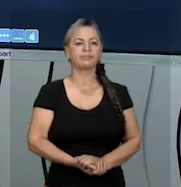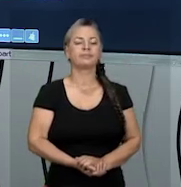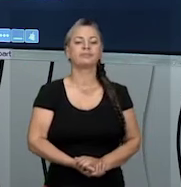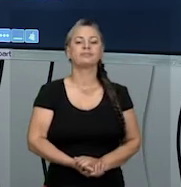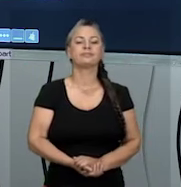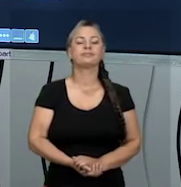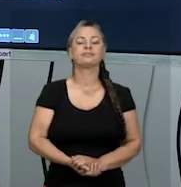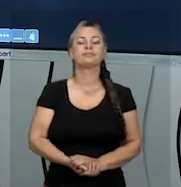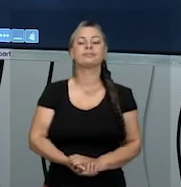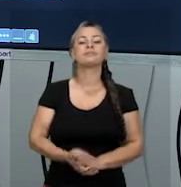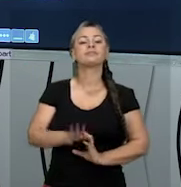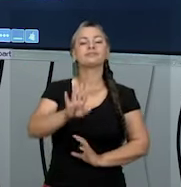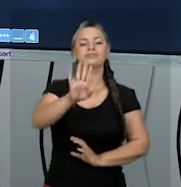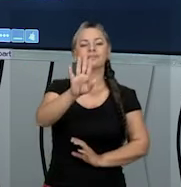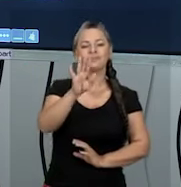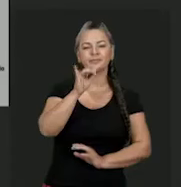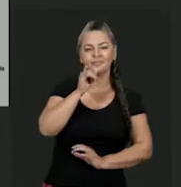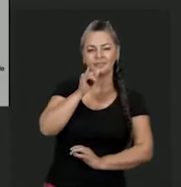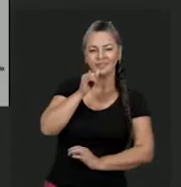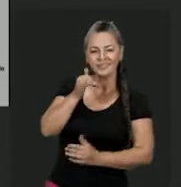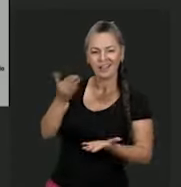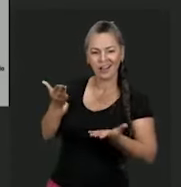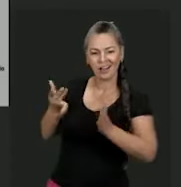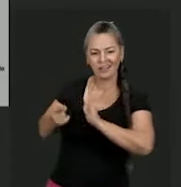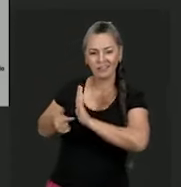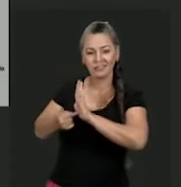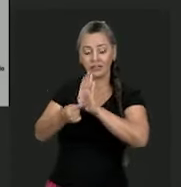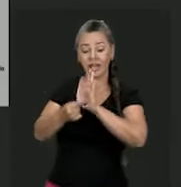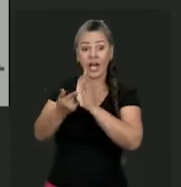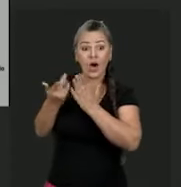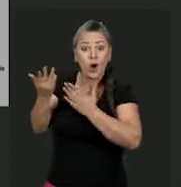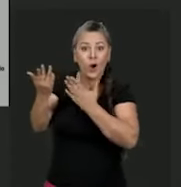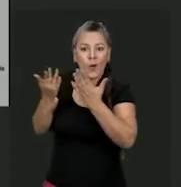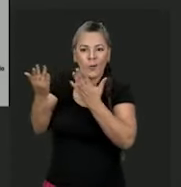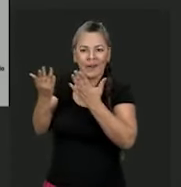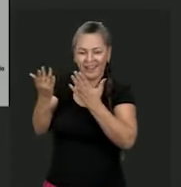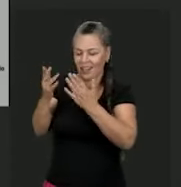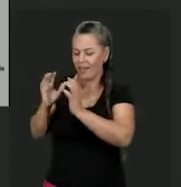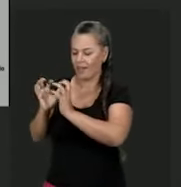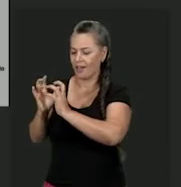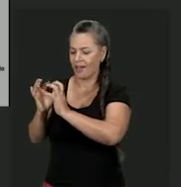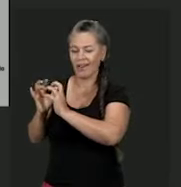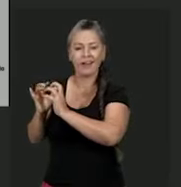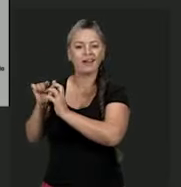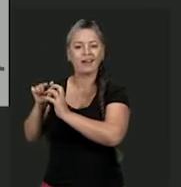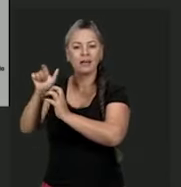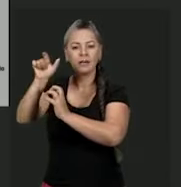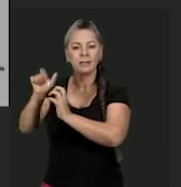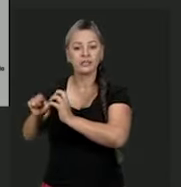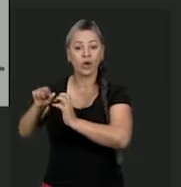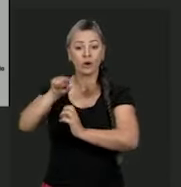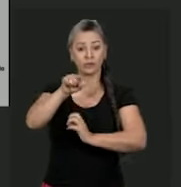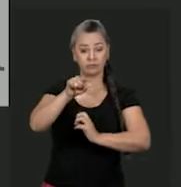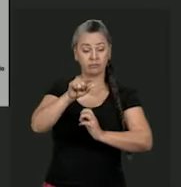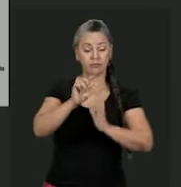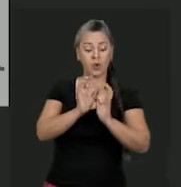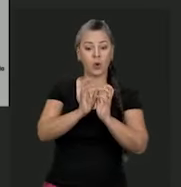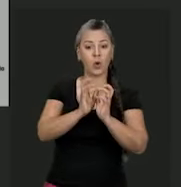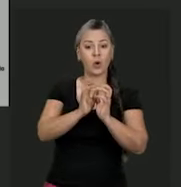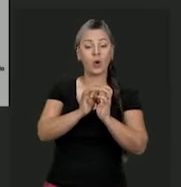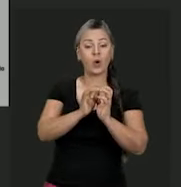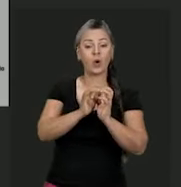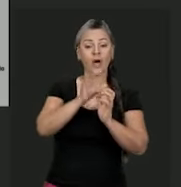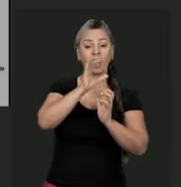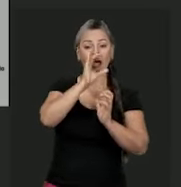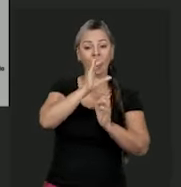Então, comparando o cérebro humano e de outras espécies. O cérebro de um elefante pesa 6 quilos, o